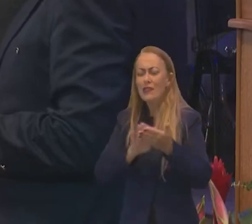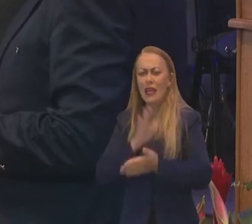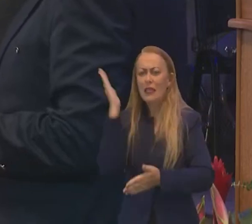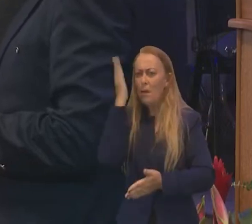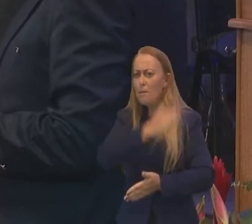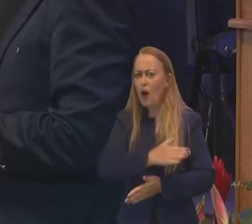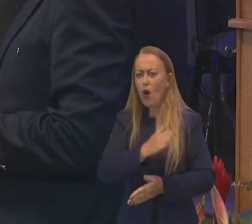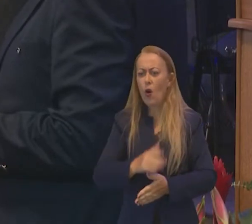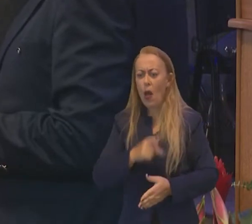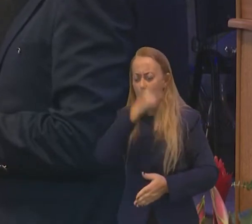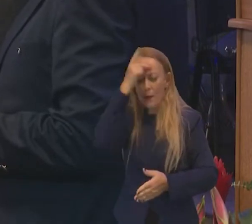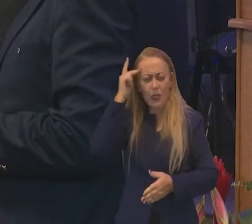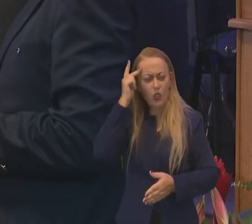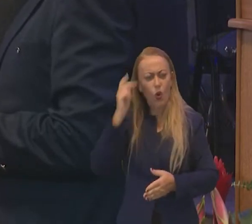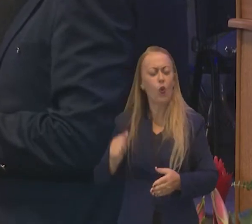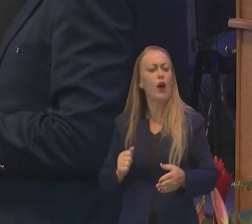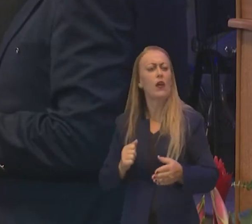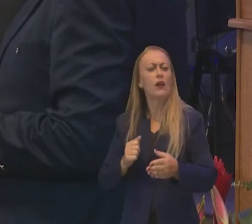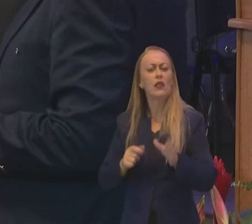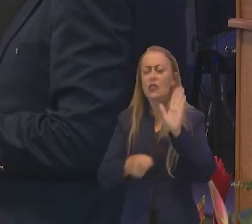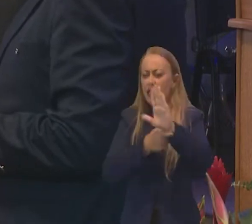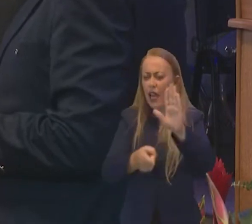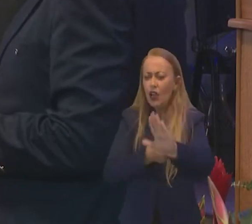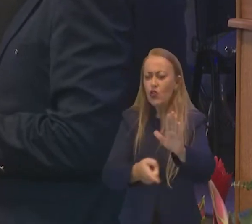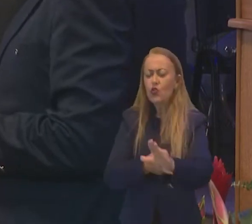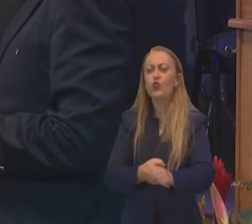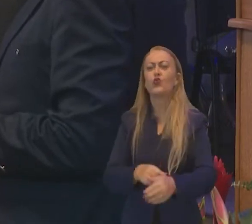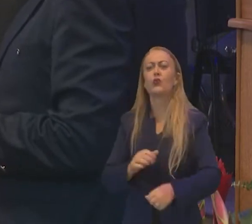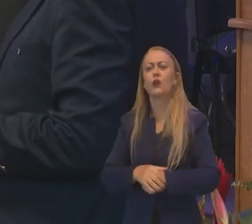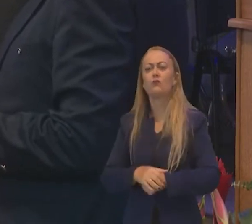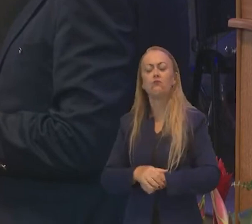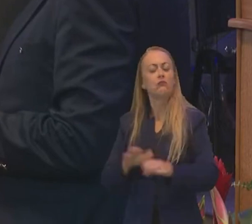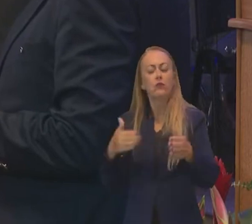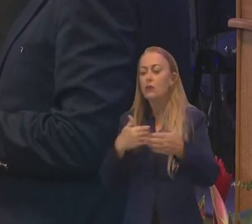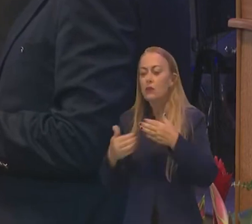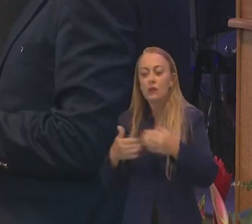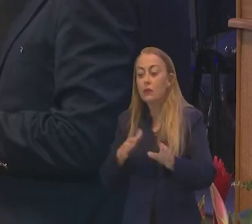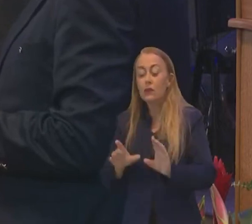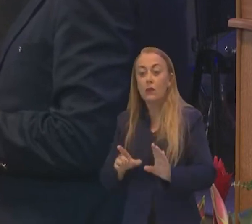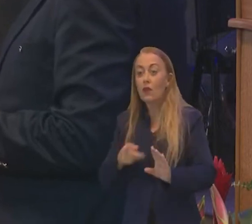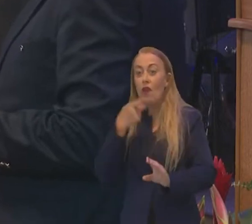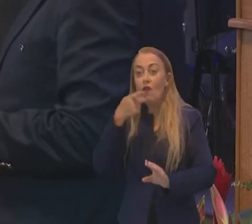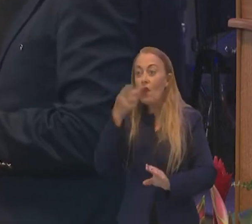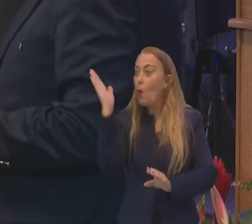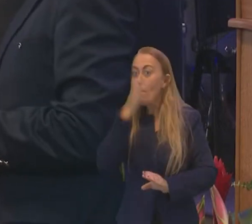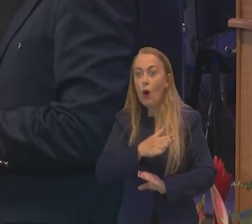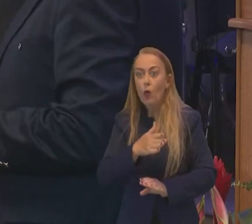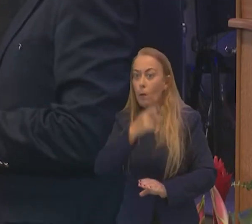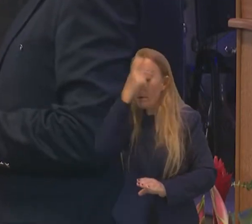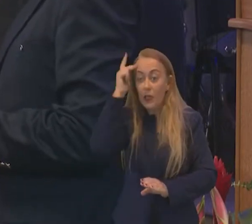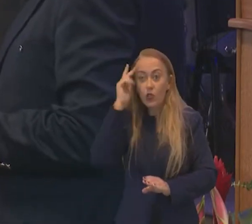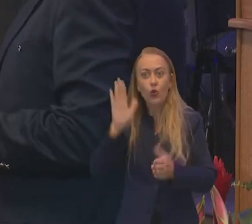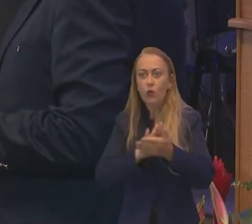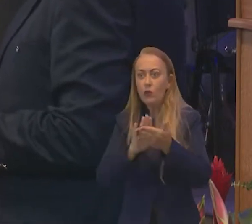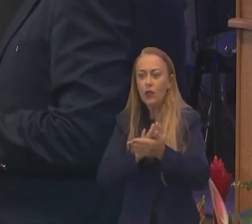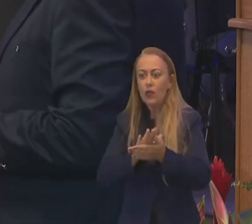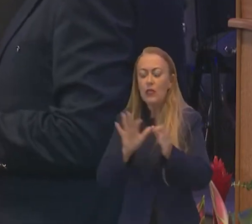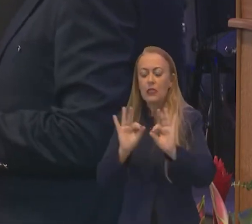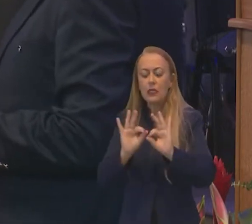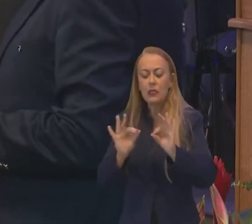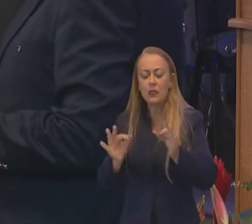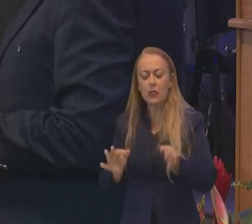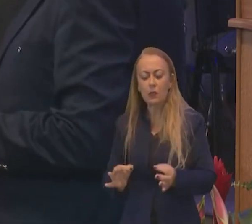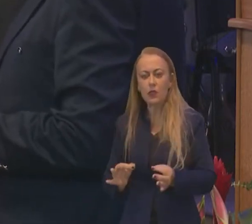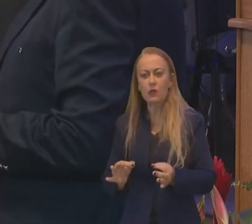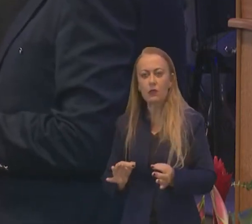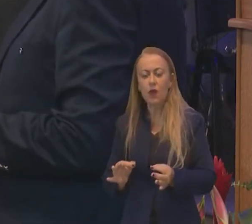quem leva lá a intimação para comparecer, o oficial de justiça, não falou mal de ninguém, simplesmente falou